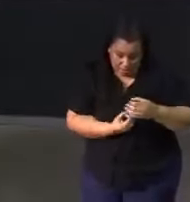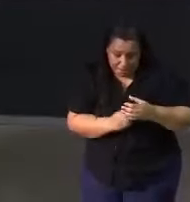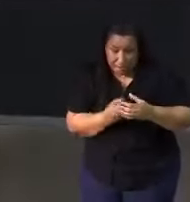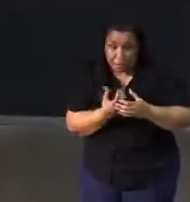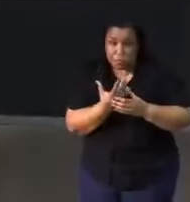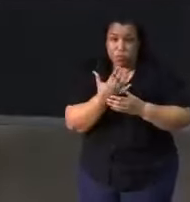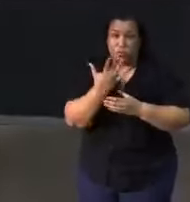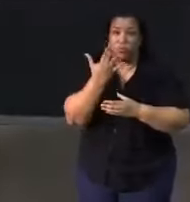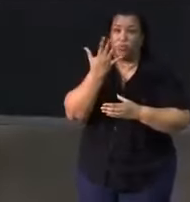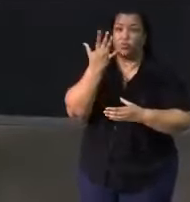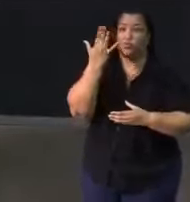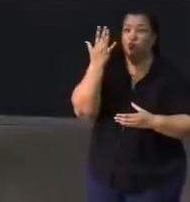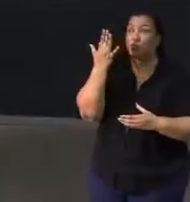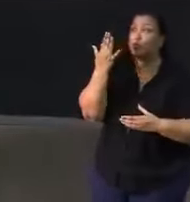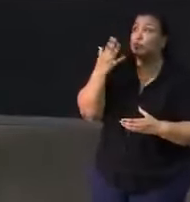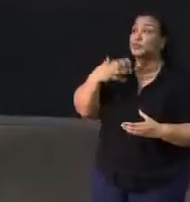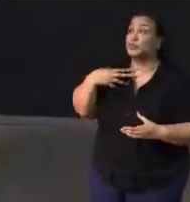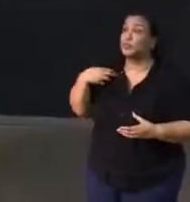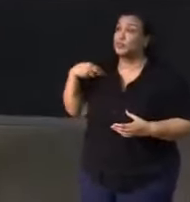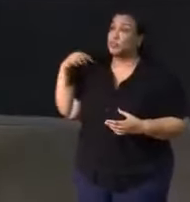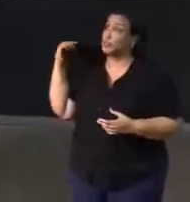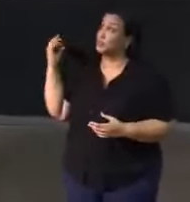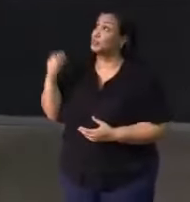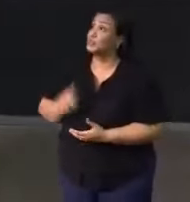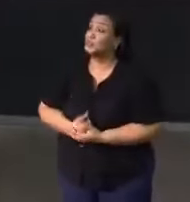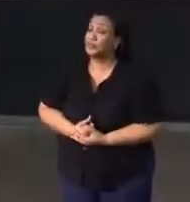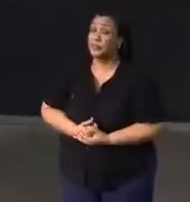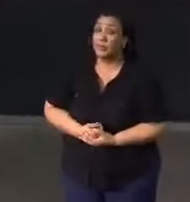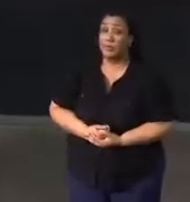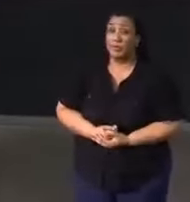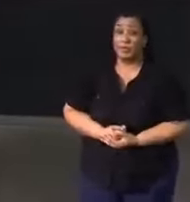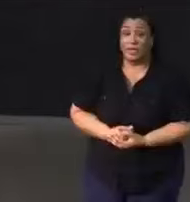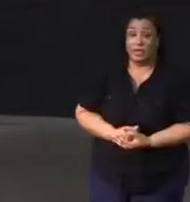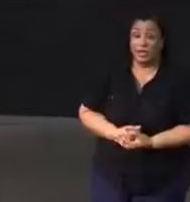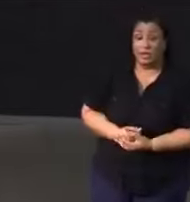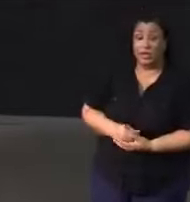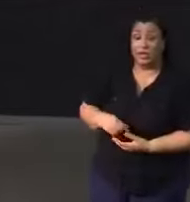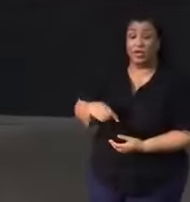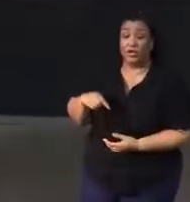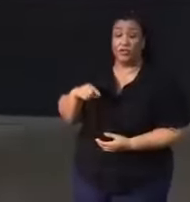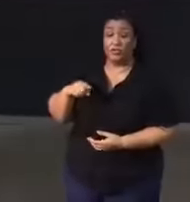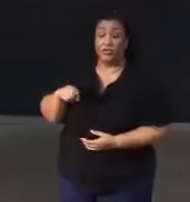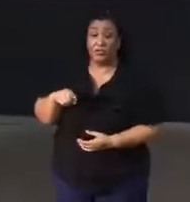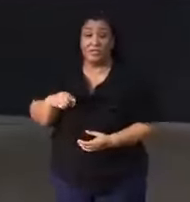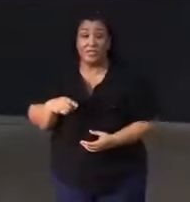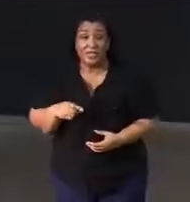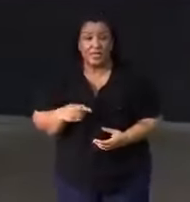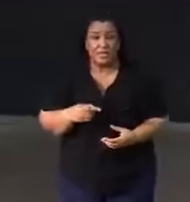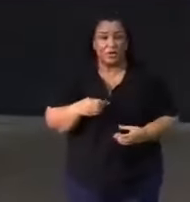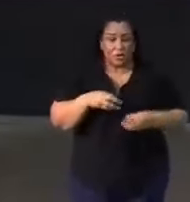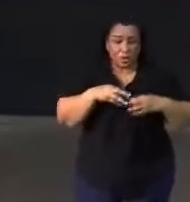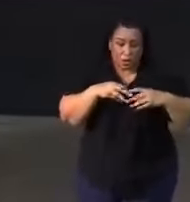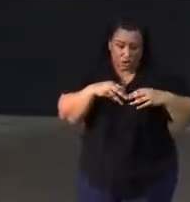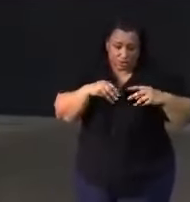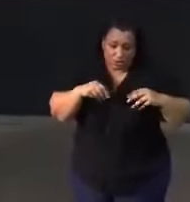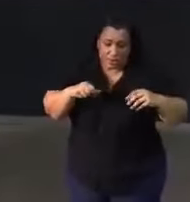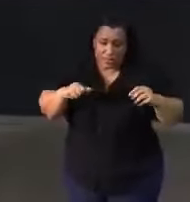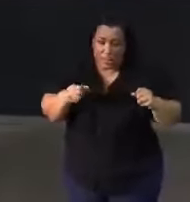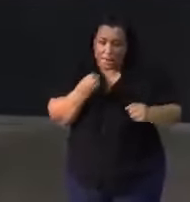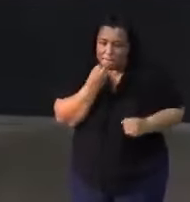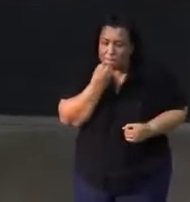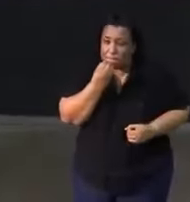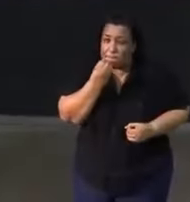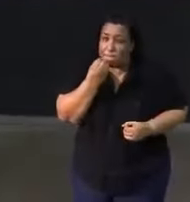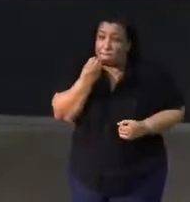a 100 por 1 na sua vida. Que você seja uma terra fértil nessa noite para